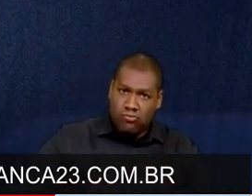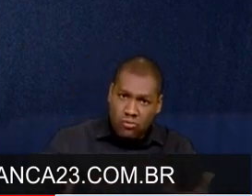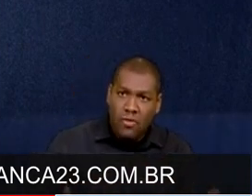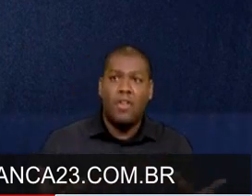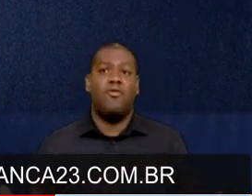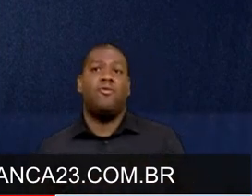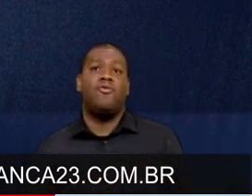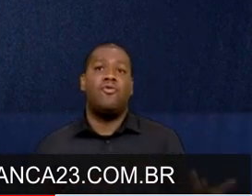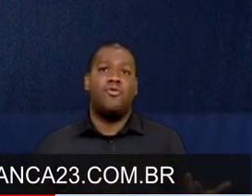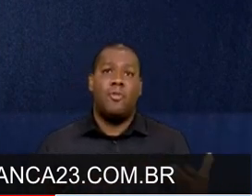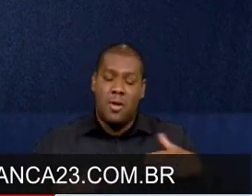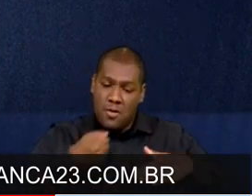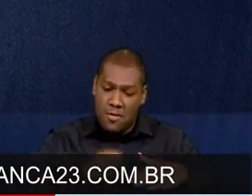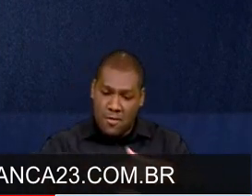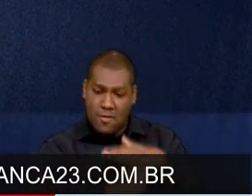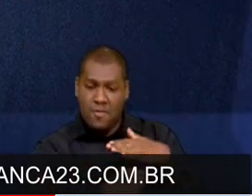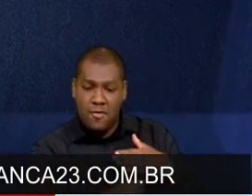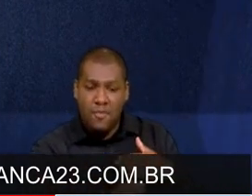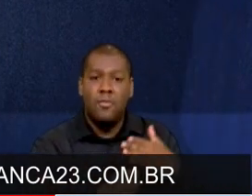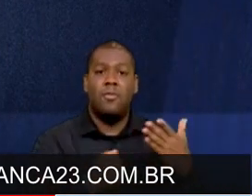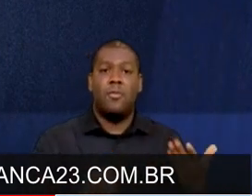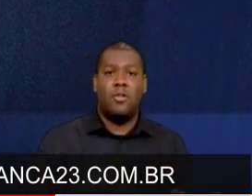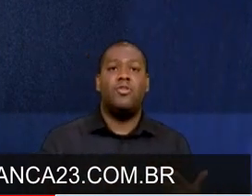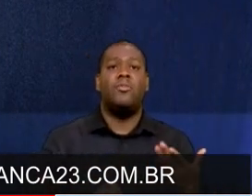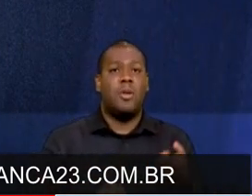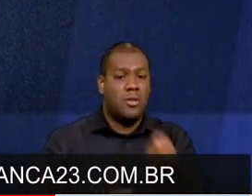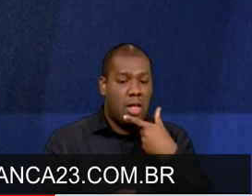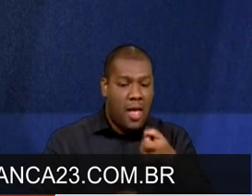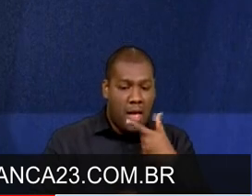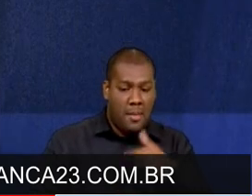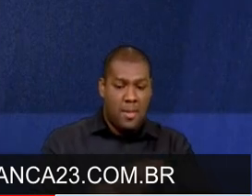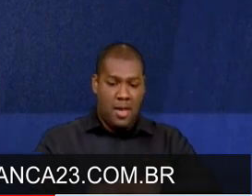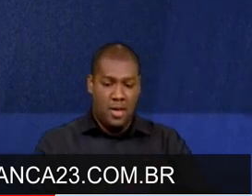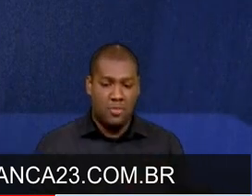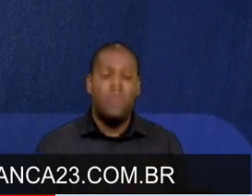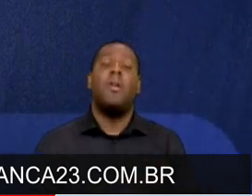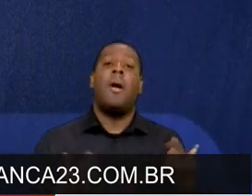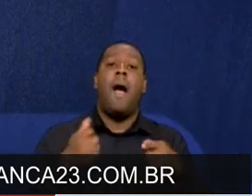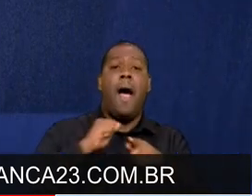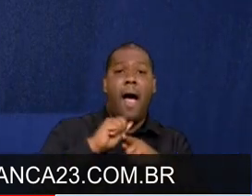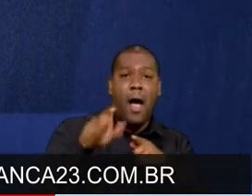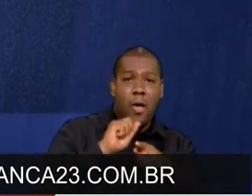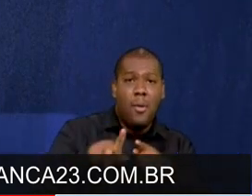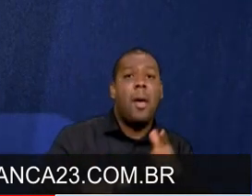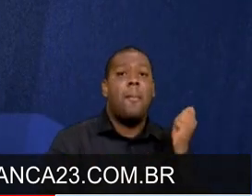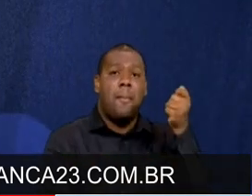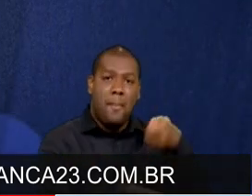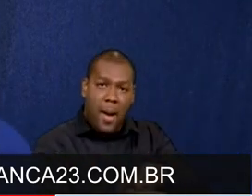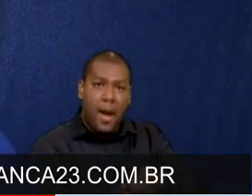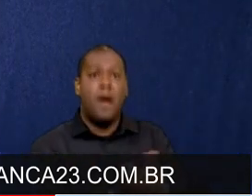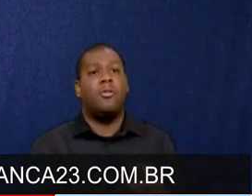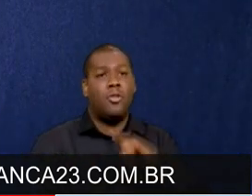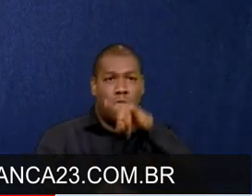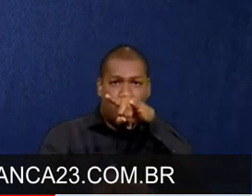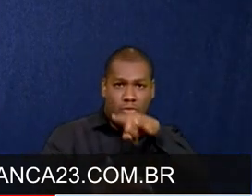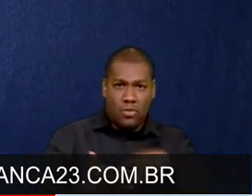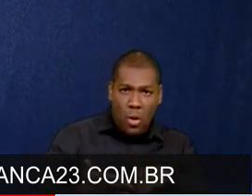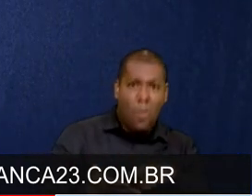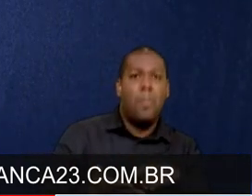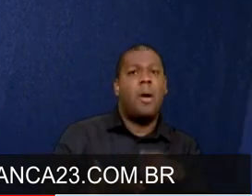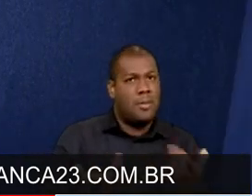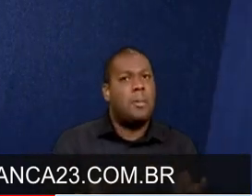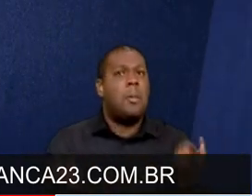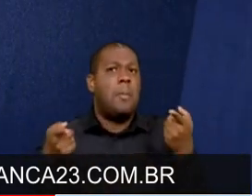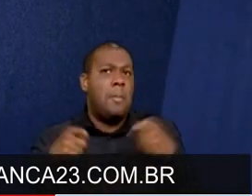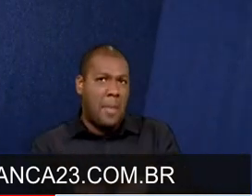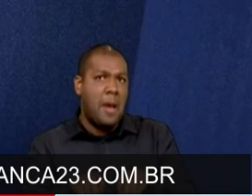a documentação de imóveis e veículos, recibos de pagamento, de aluguel e de doações, documentação de consórcios